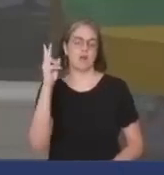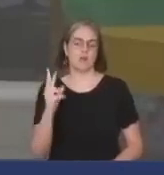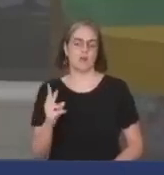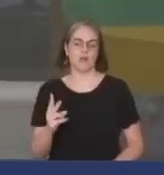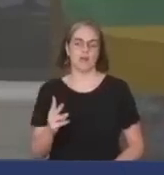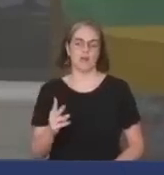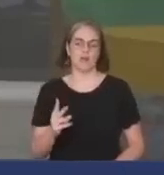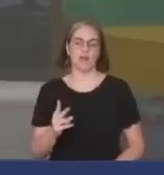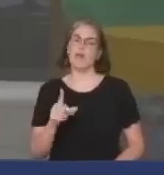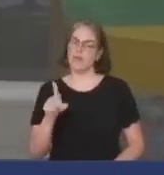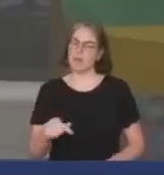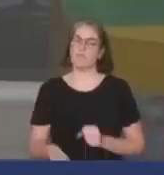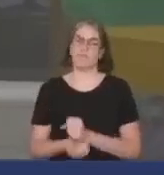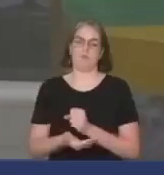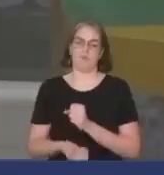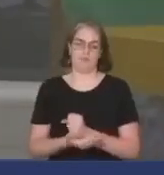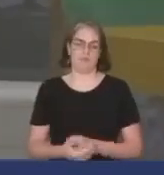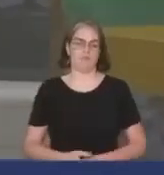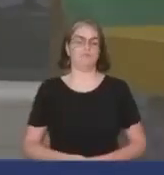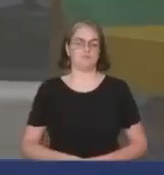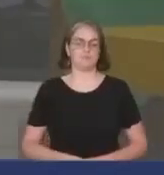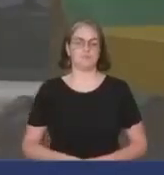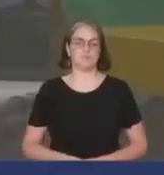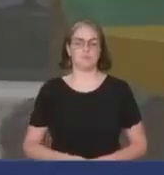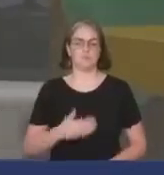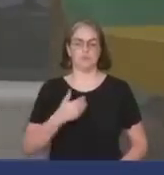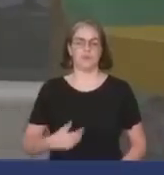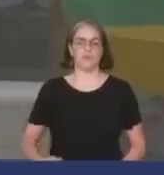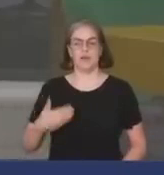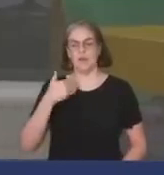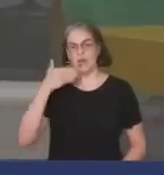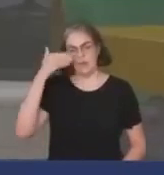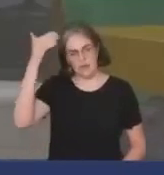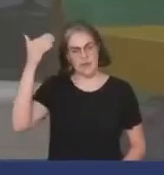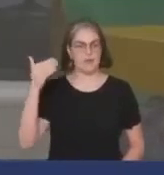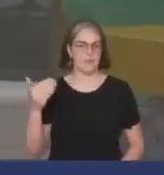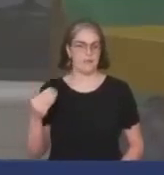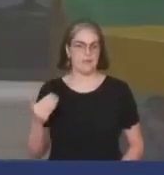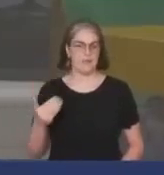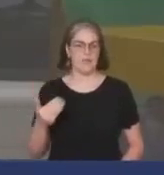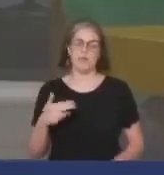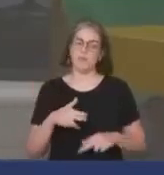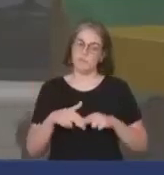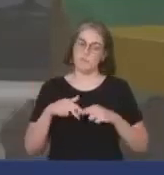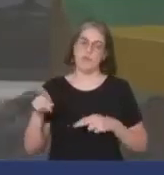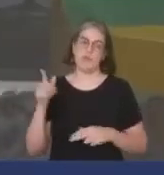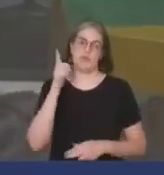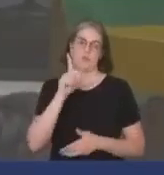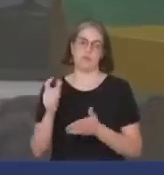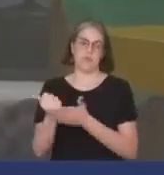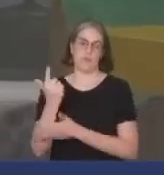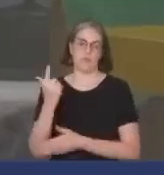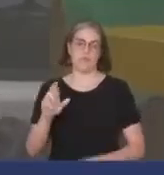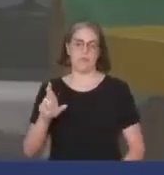possivelmente propina, né, do governo da Arábia Saudita em relação a alguma compra de refinaria, deputado